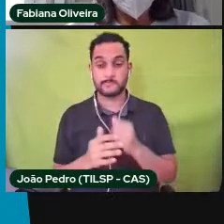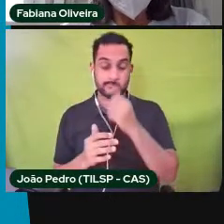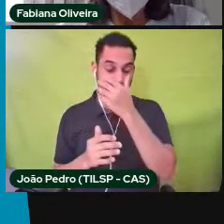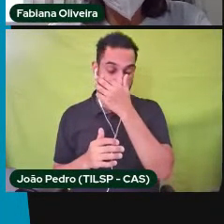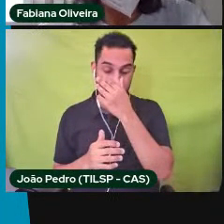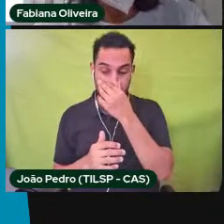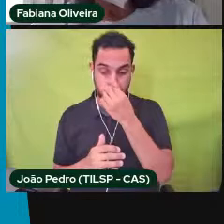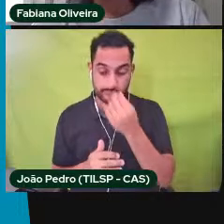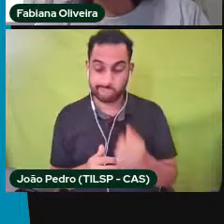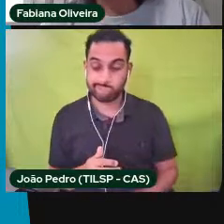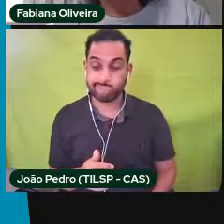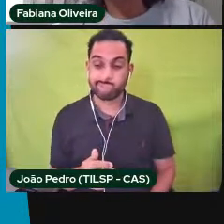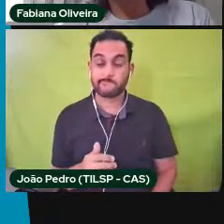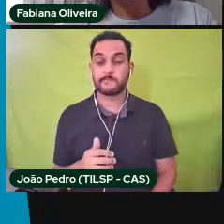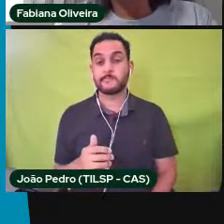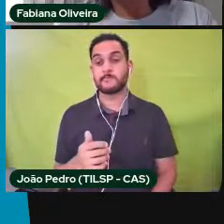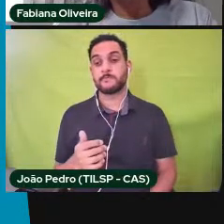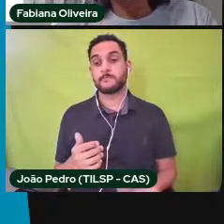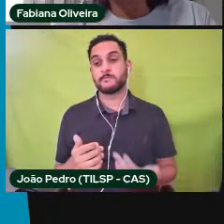prender tanto